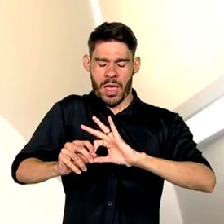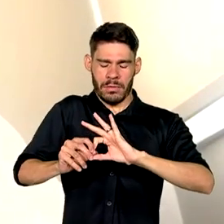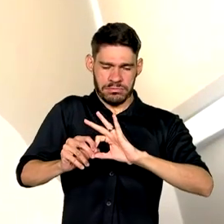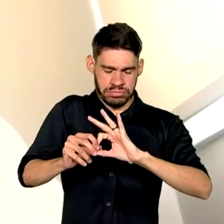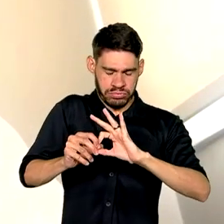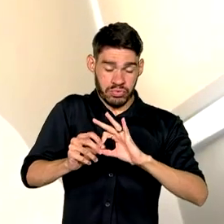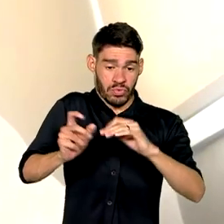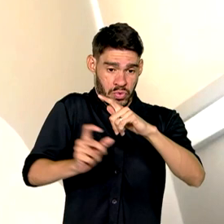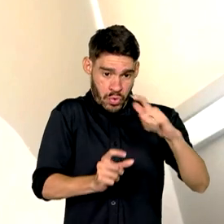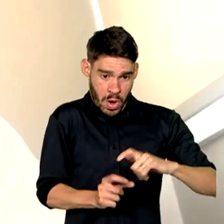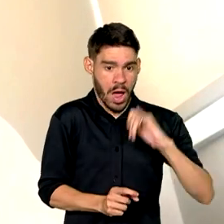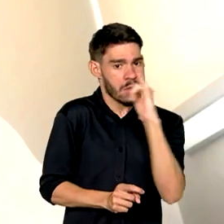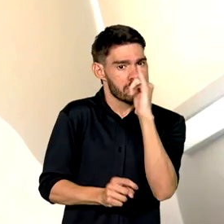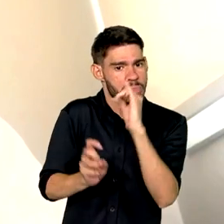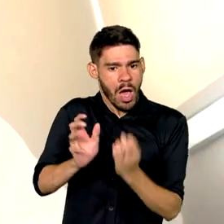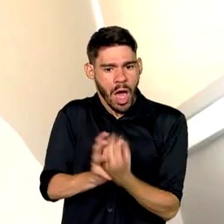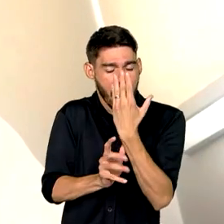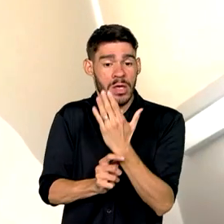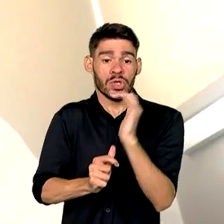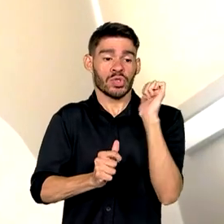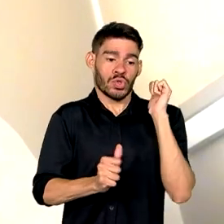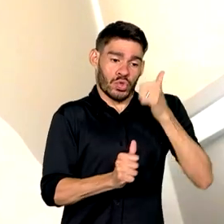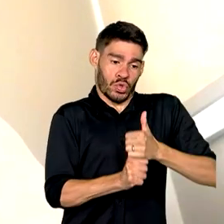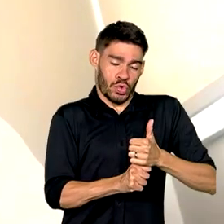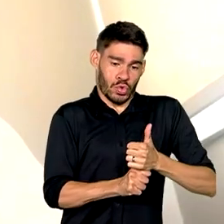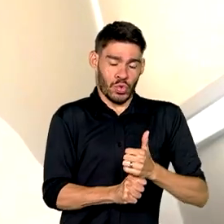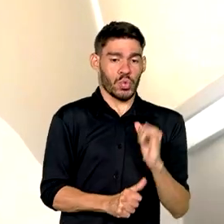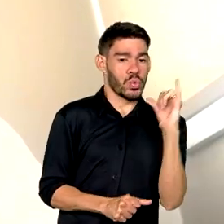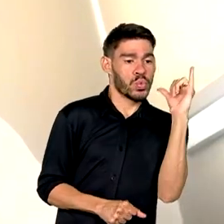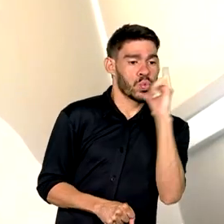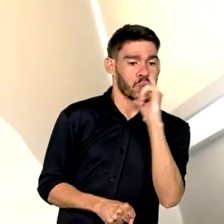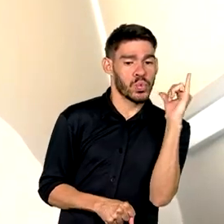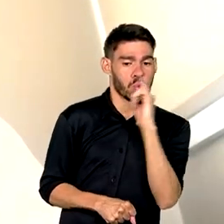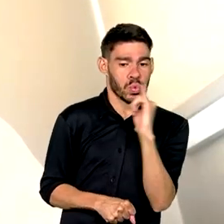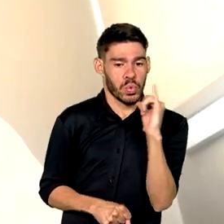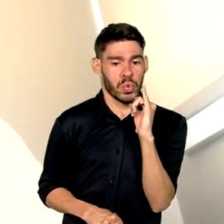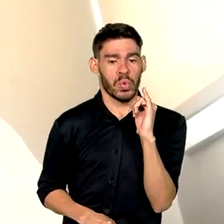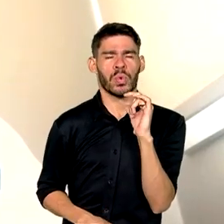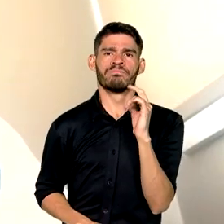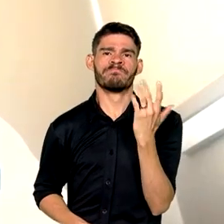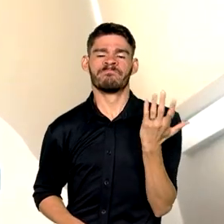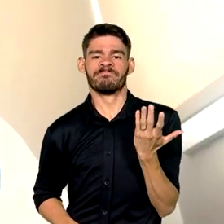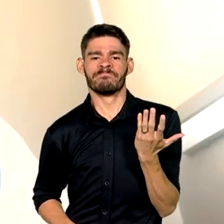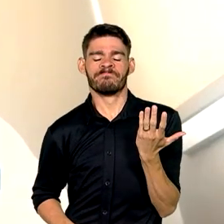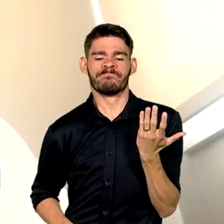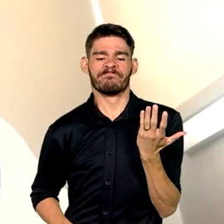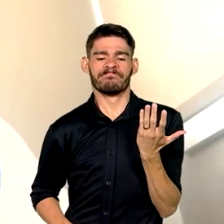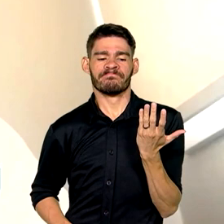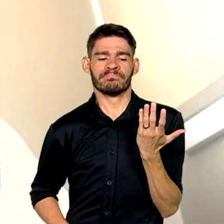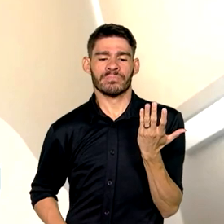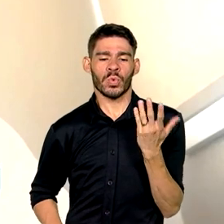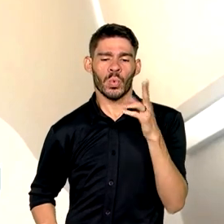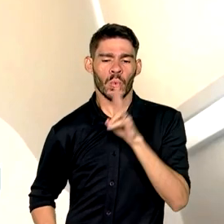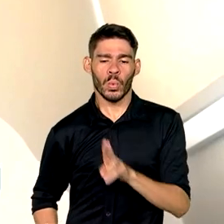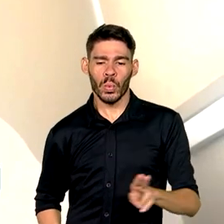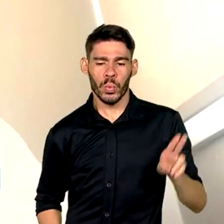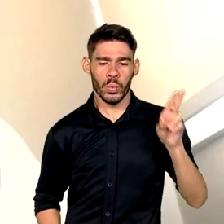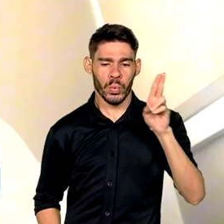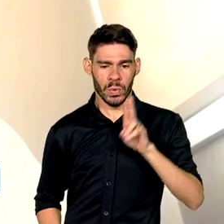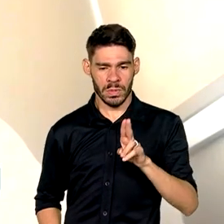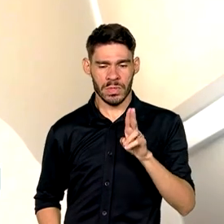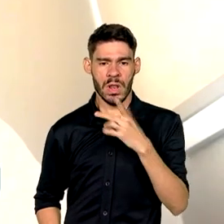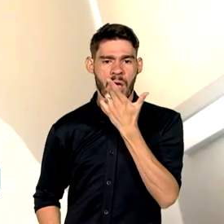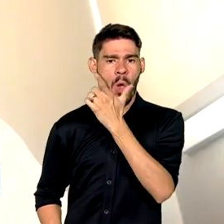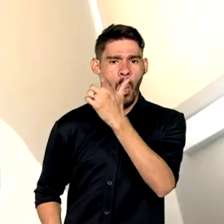a substituição da hidroeletricidade, né, no sentido de usar